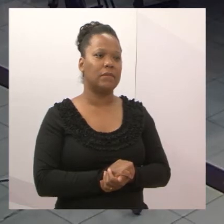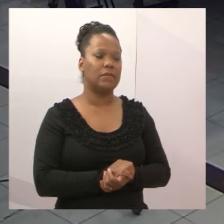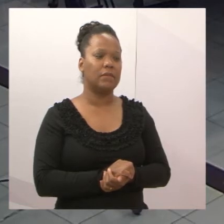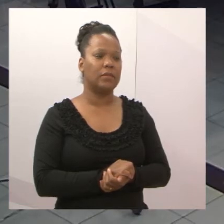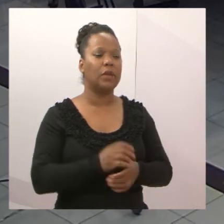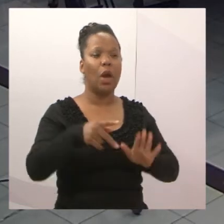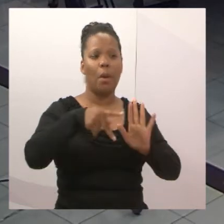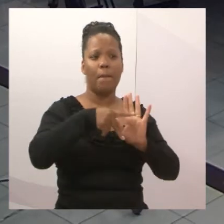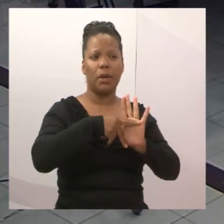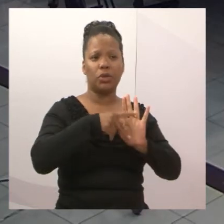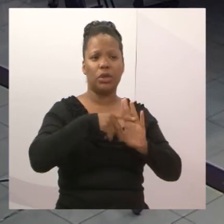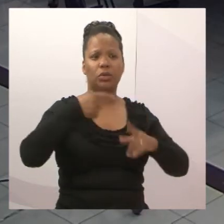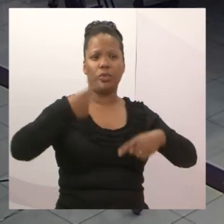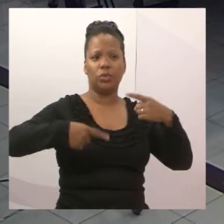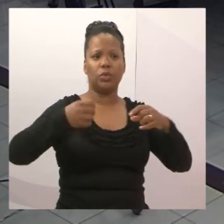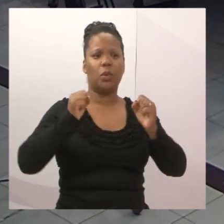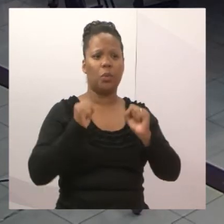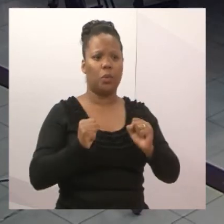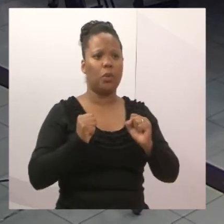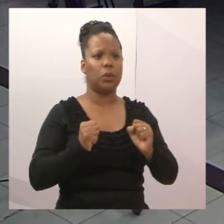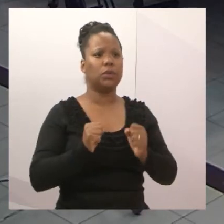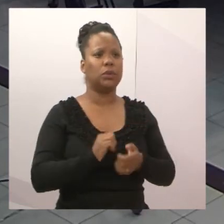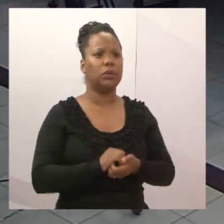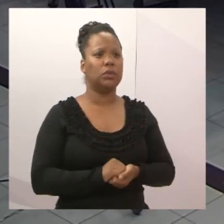O projeto continua em discussão.